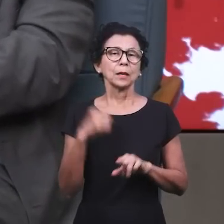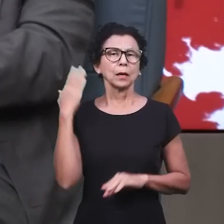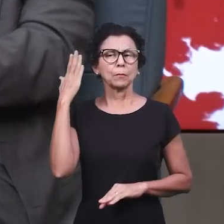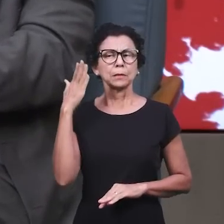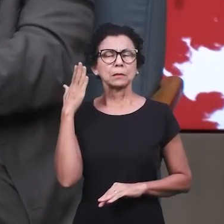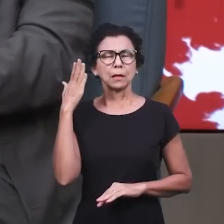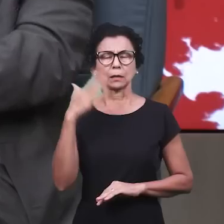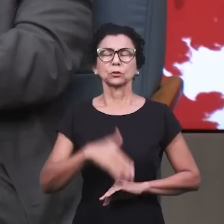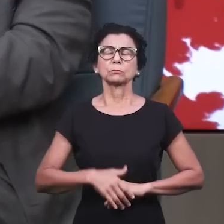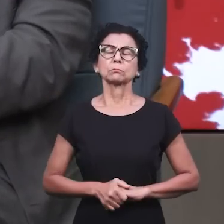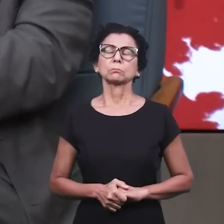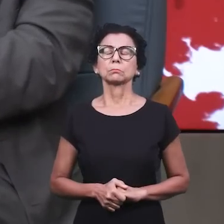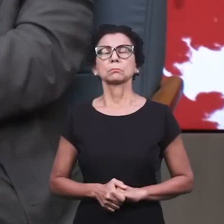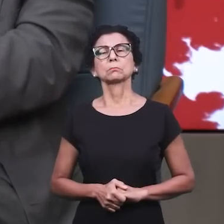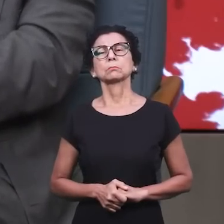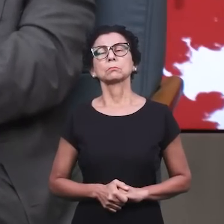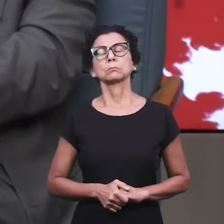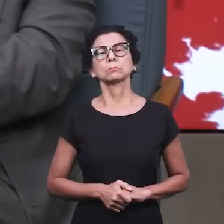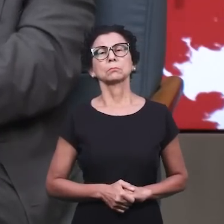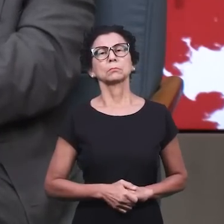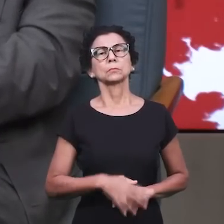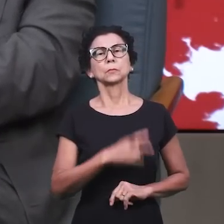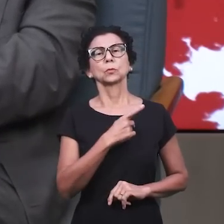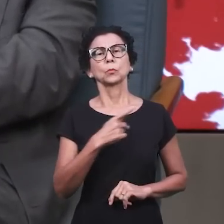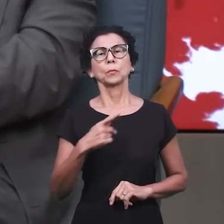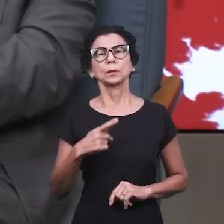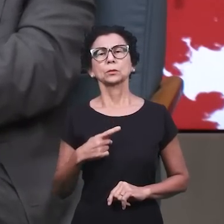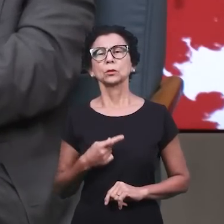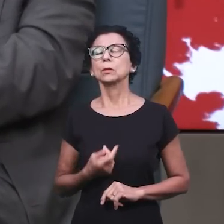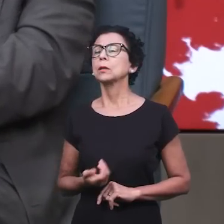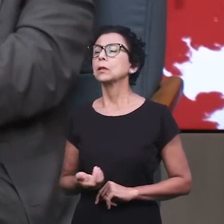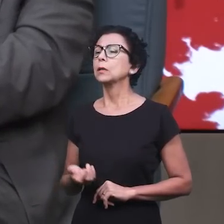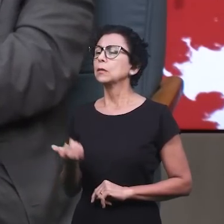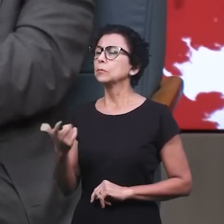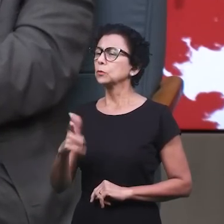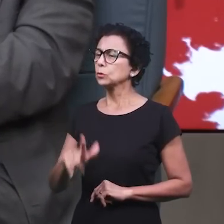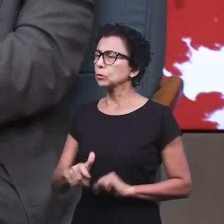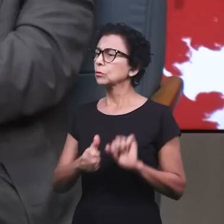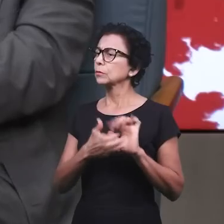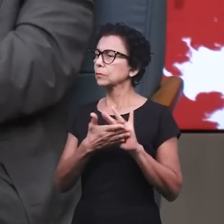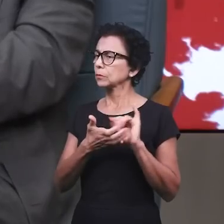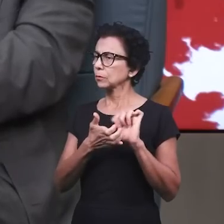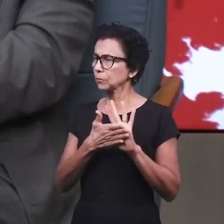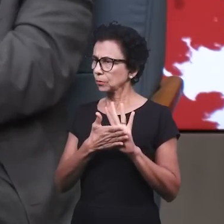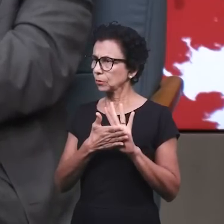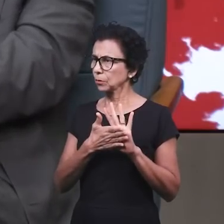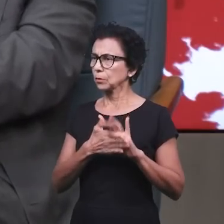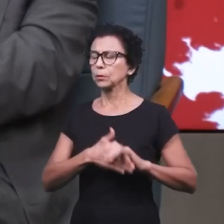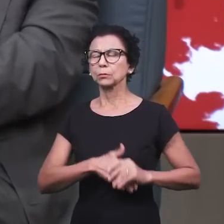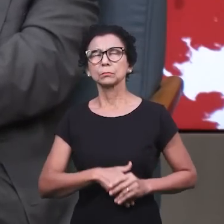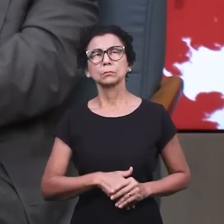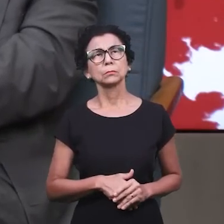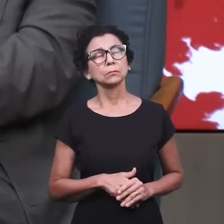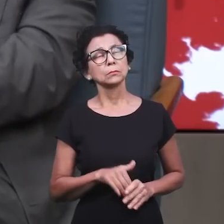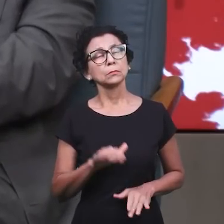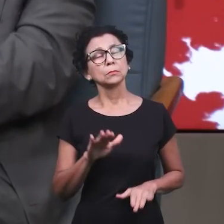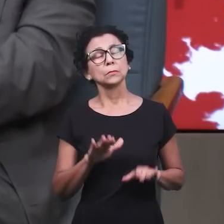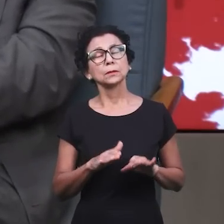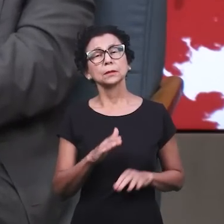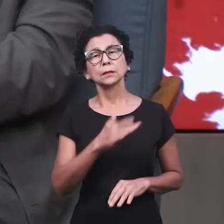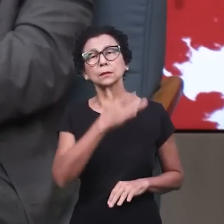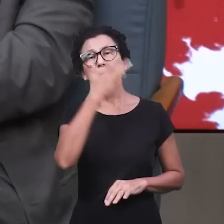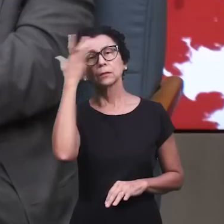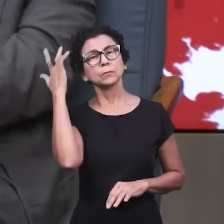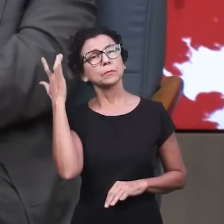o pastor orienta que se cante um louvor, ou às vezes que um irmão